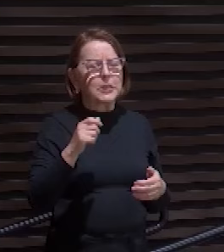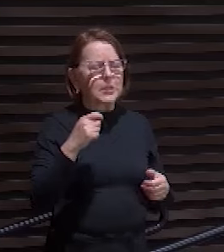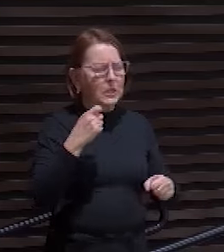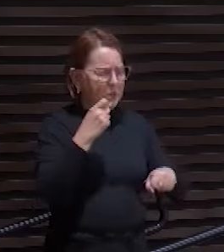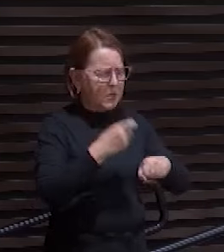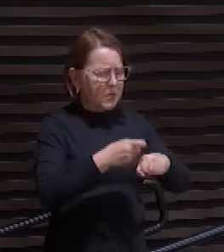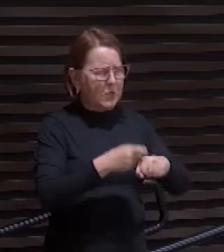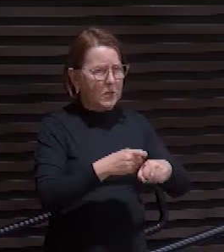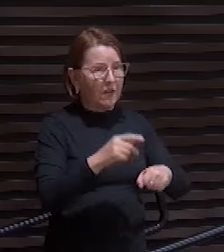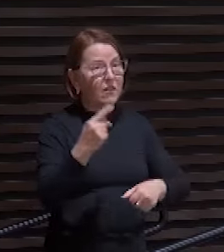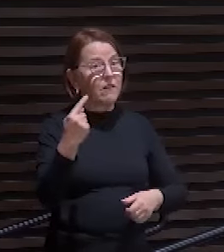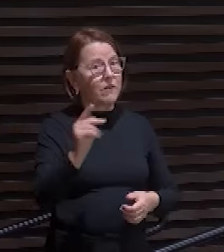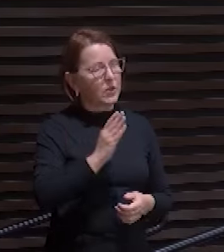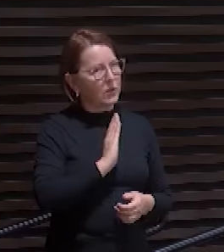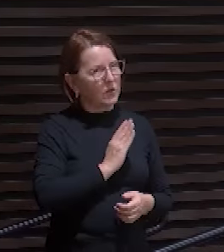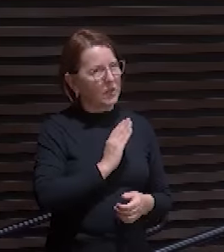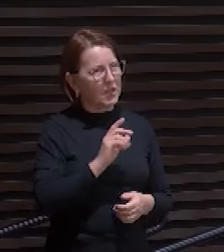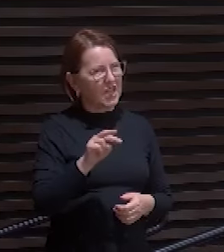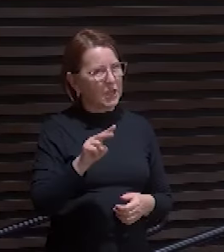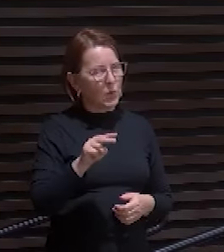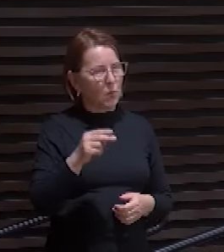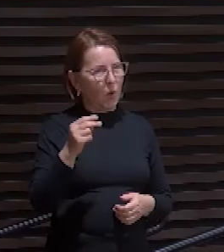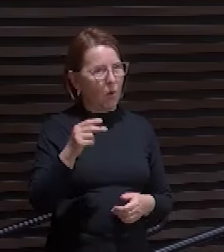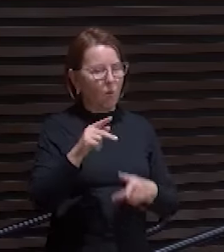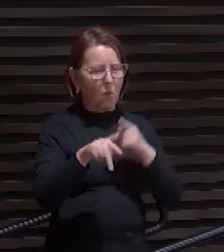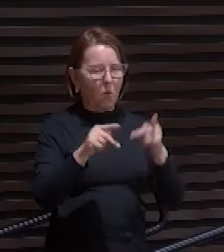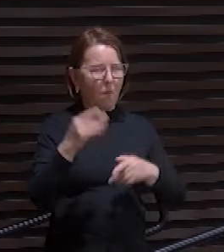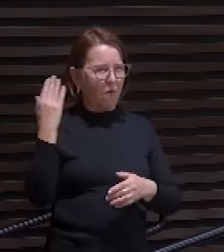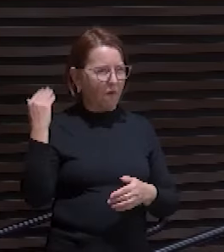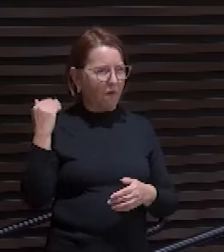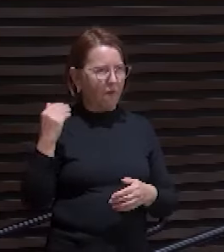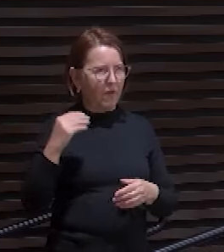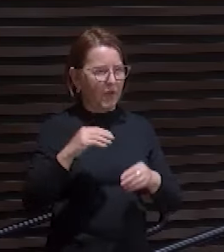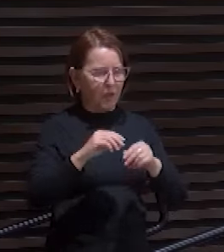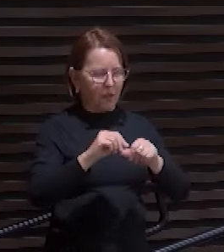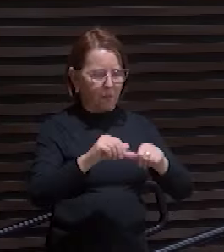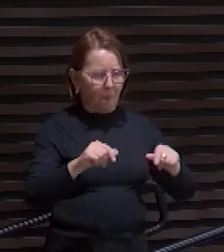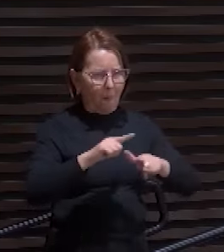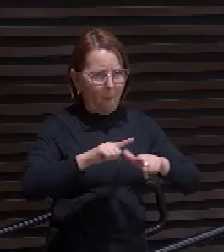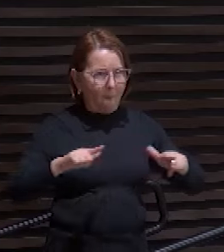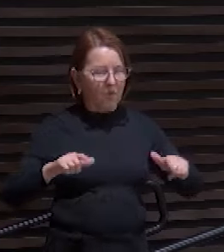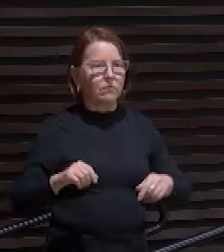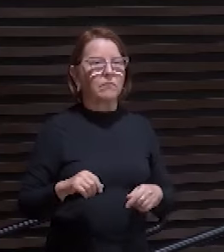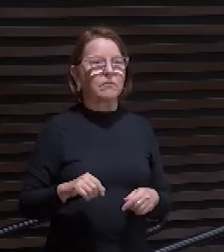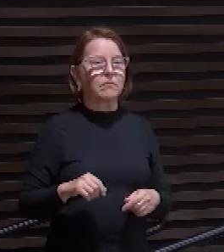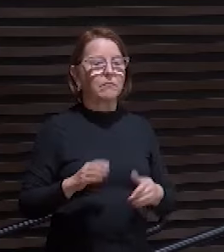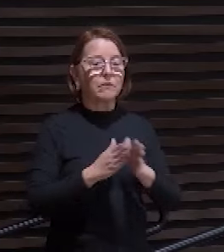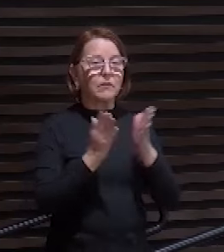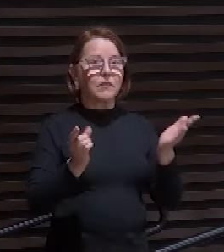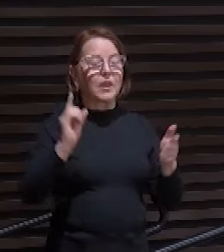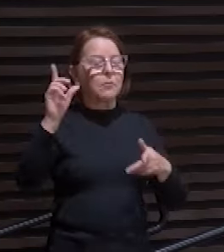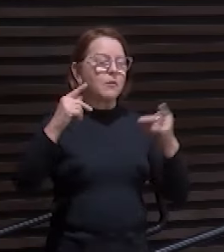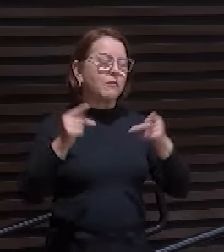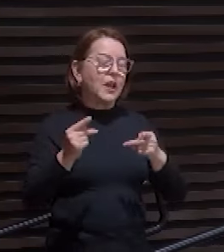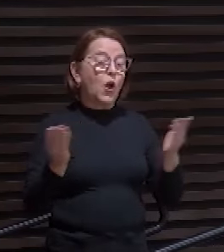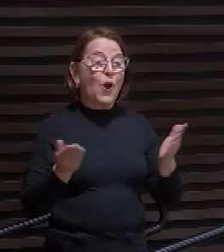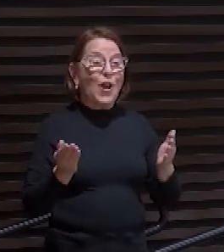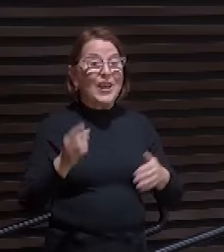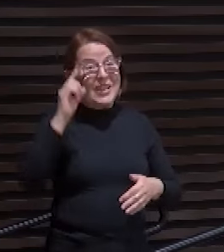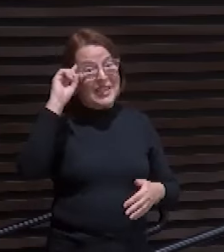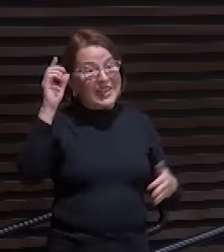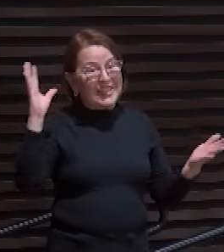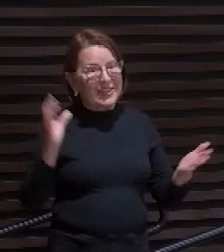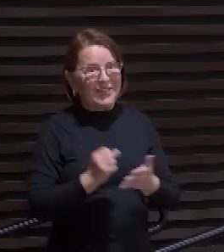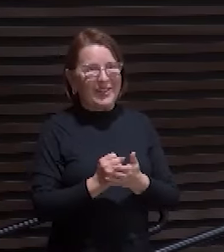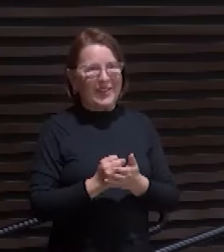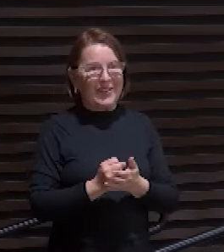os vossos corações, como foi o povo lá na provocação do deserto. A Bíblia diz, hoje é dia de salvação. Hoje é o dia de você olhar para aquela cruz e